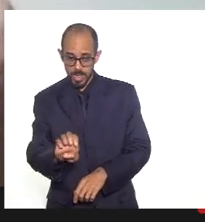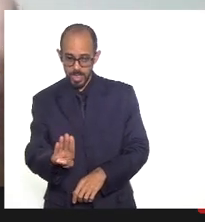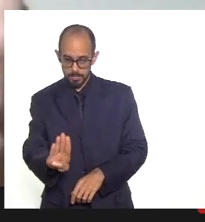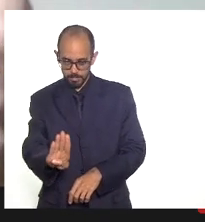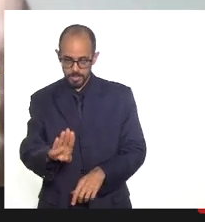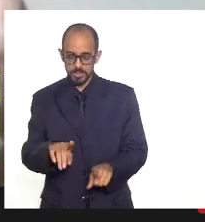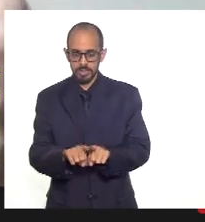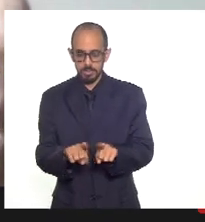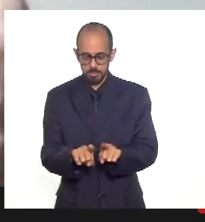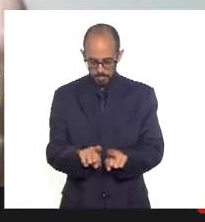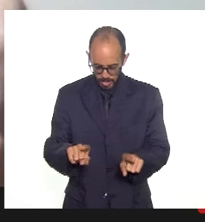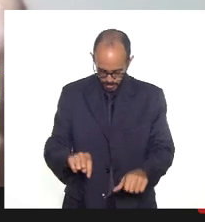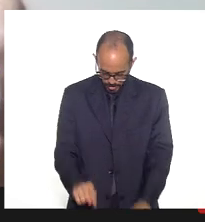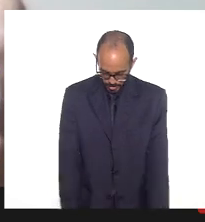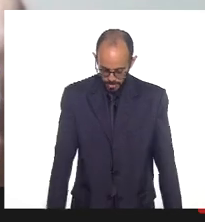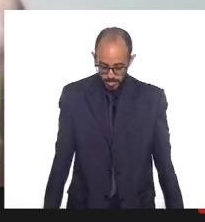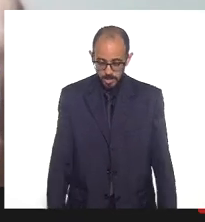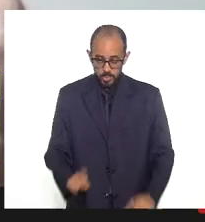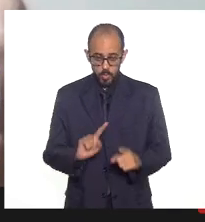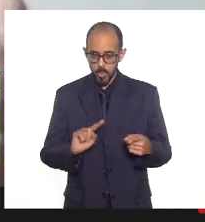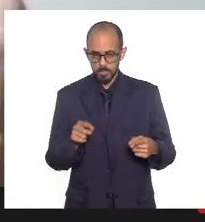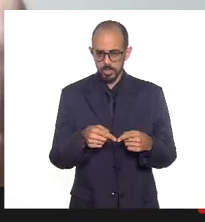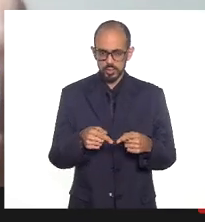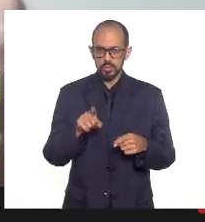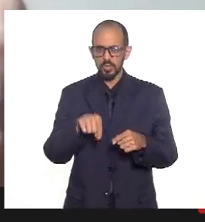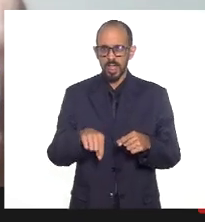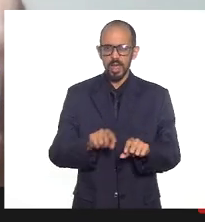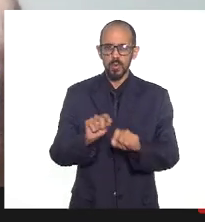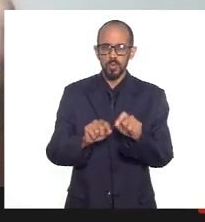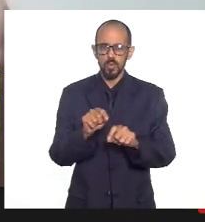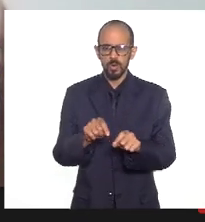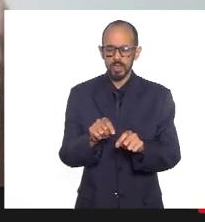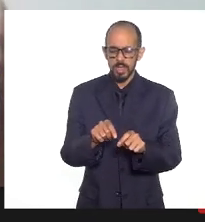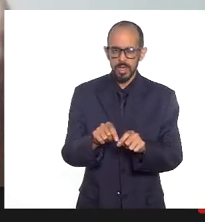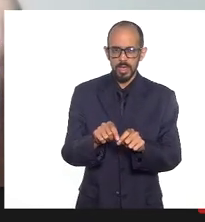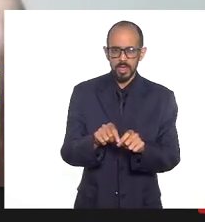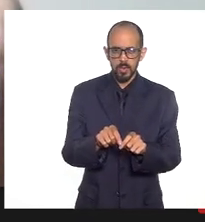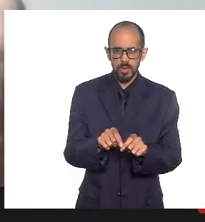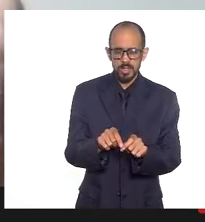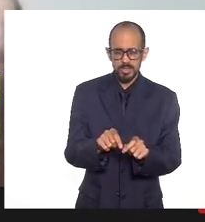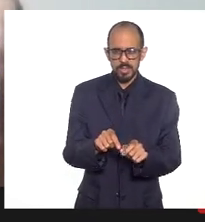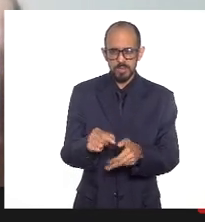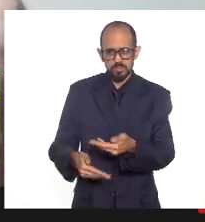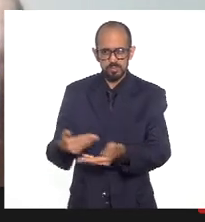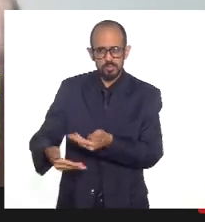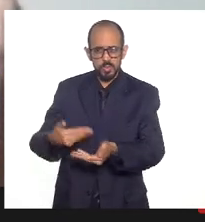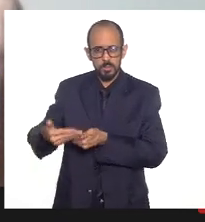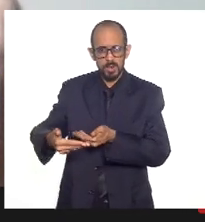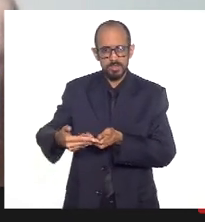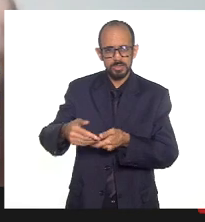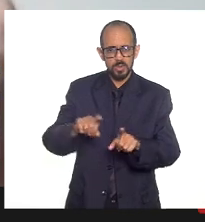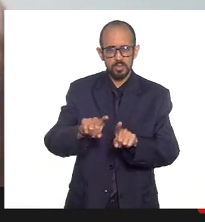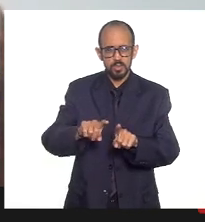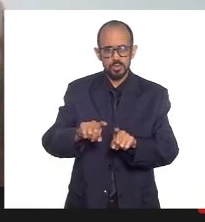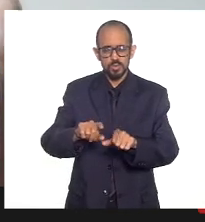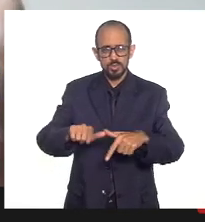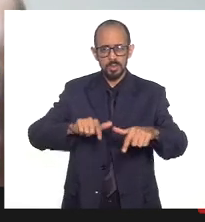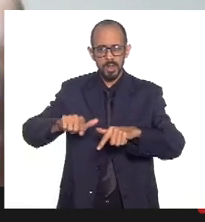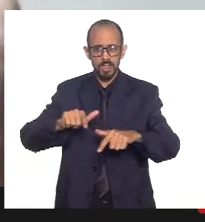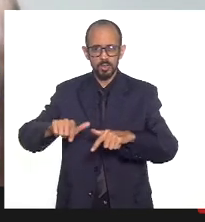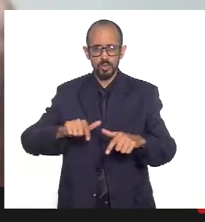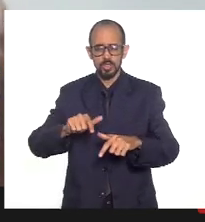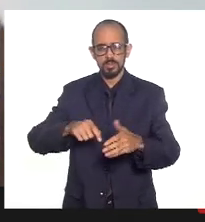e com essa estratificação dos trabalhadores, gestionada pelos trabalhadores,